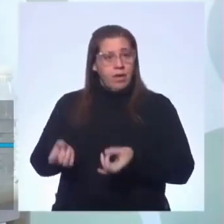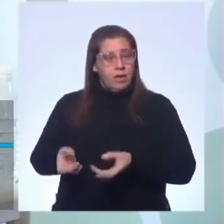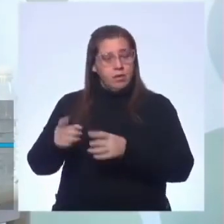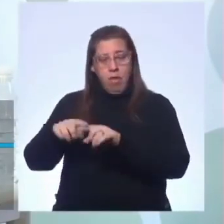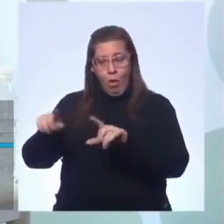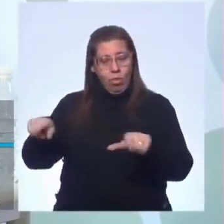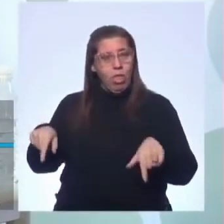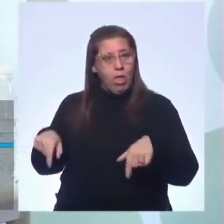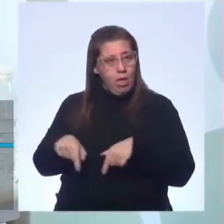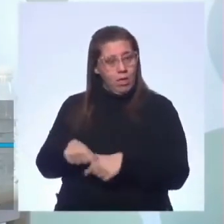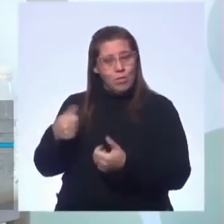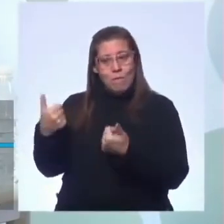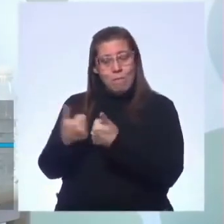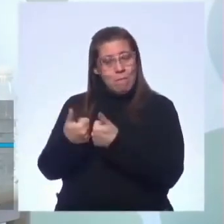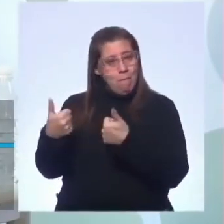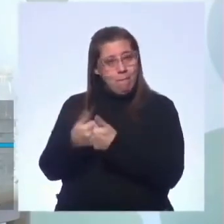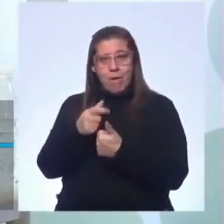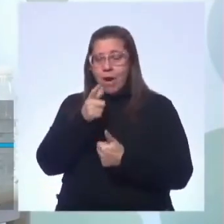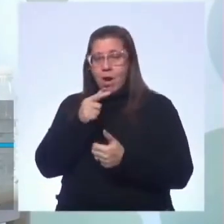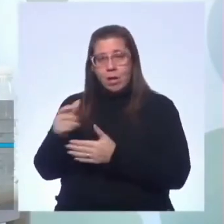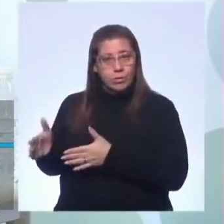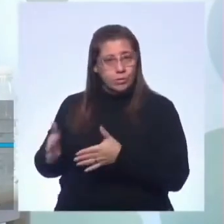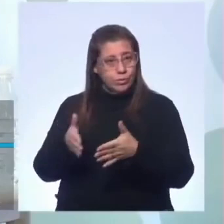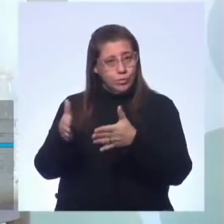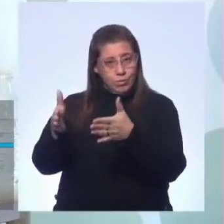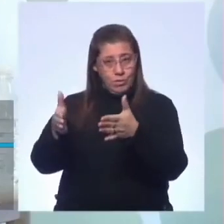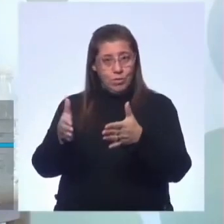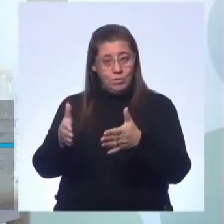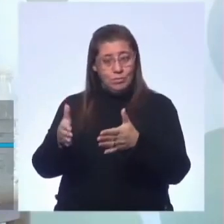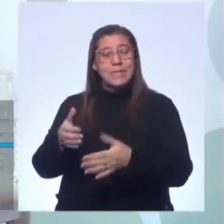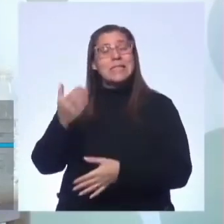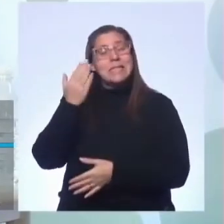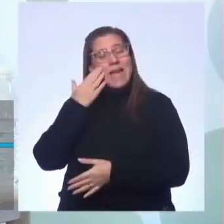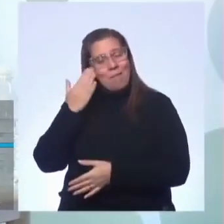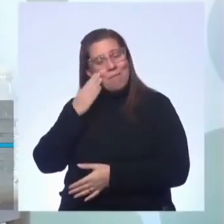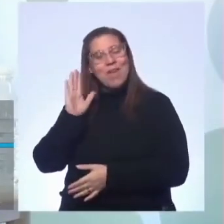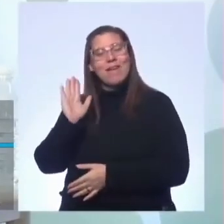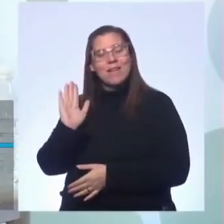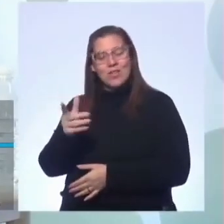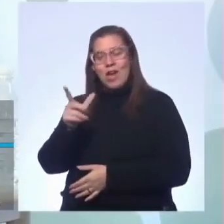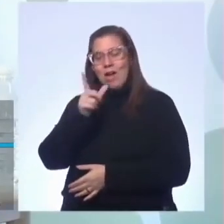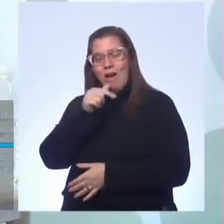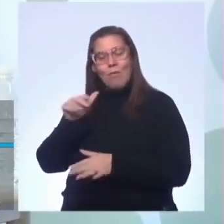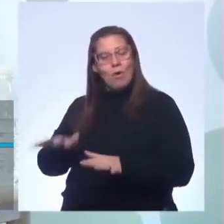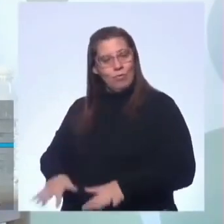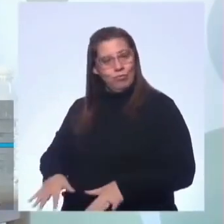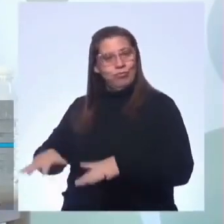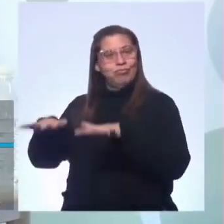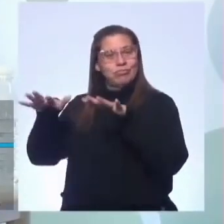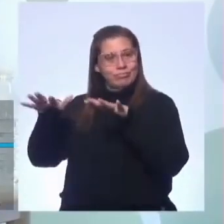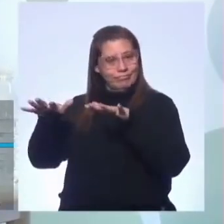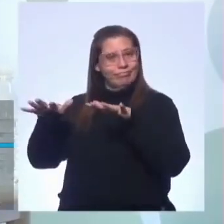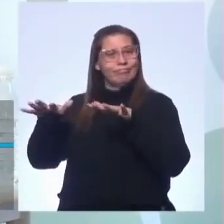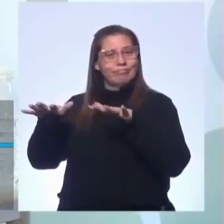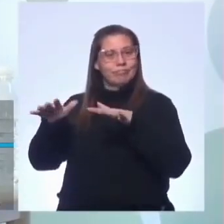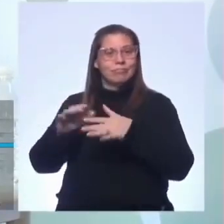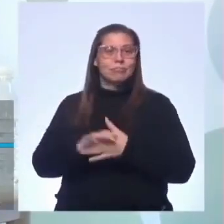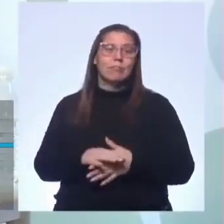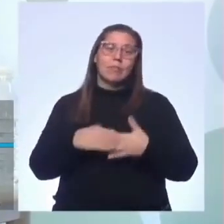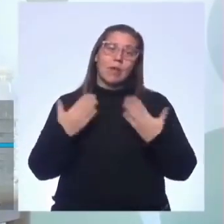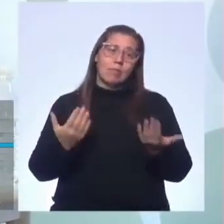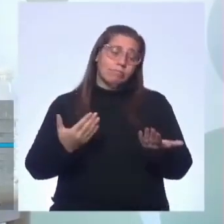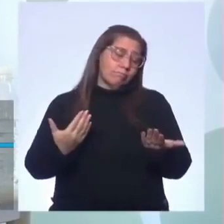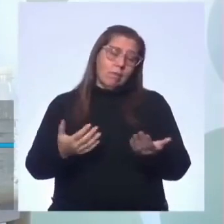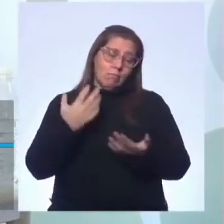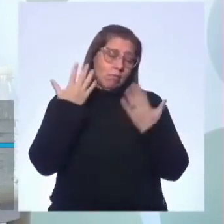ele oficializou a moradia em regiões inundáveis. E aí fez com que várias regiões hoje sejam inundáveis por